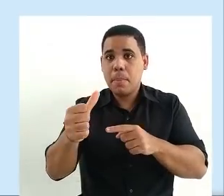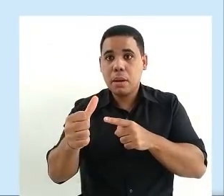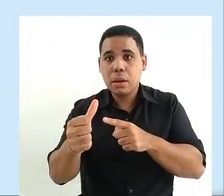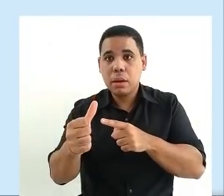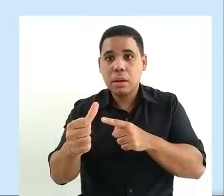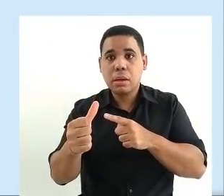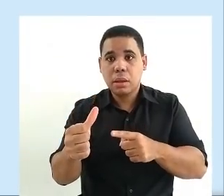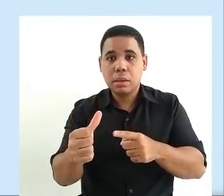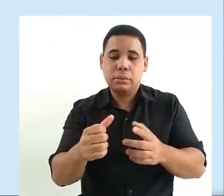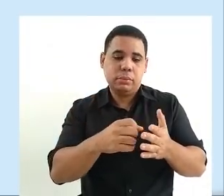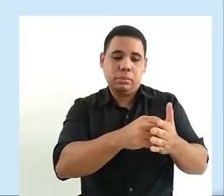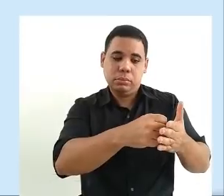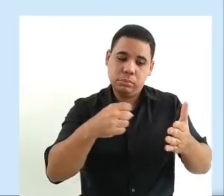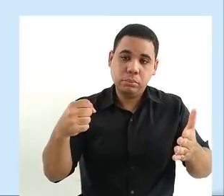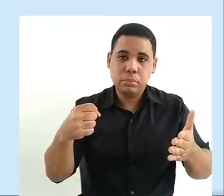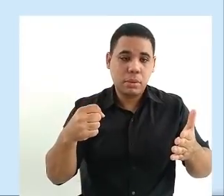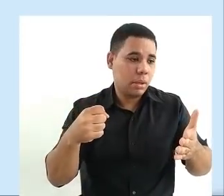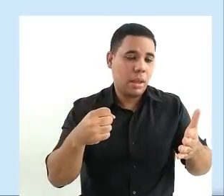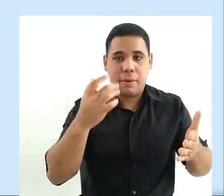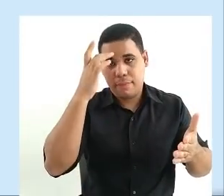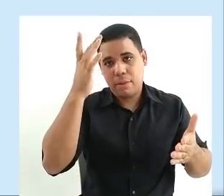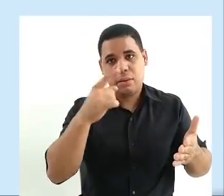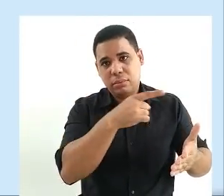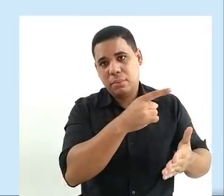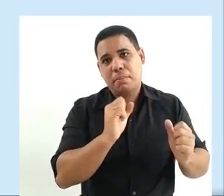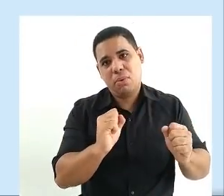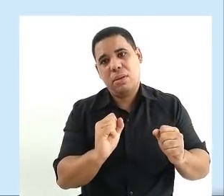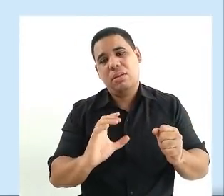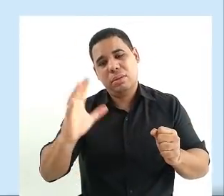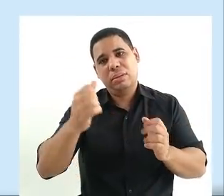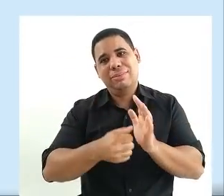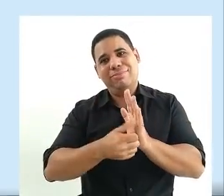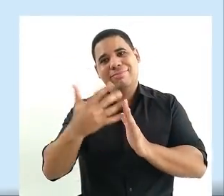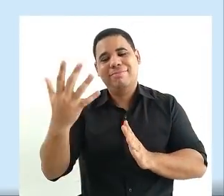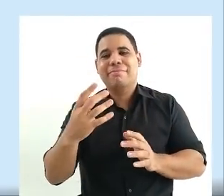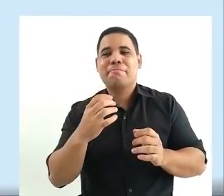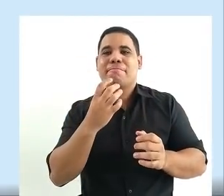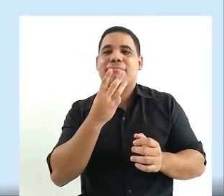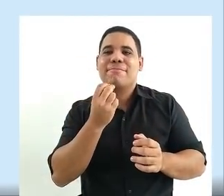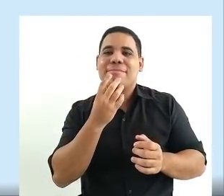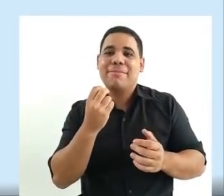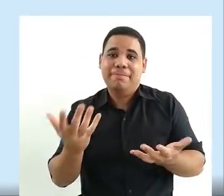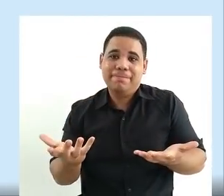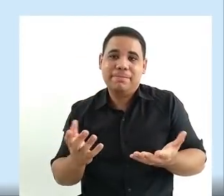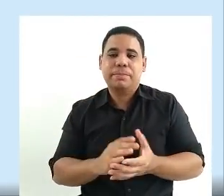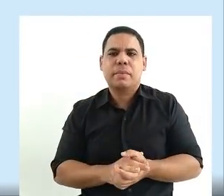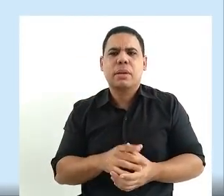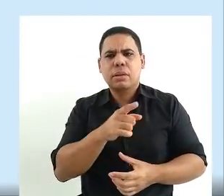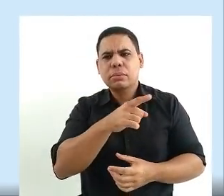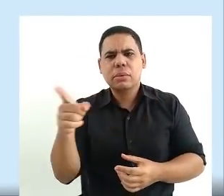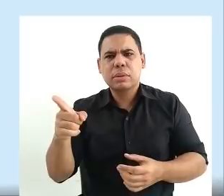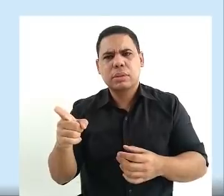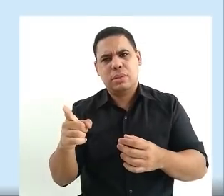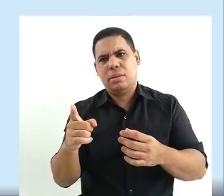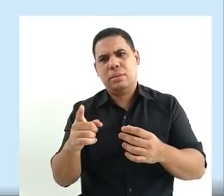gente cair num body do que em um carro. Então, vocês façam aí esses exemplos, esse probleminha com seus